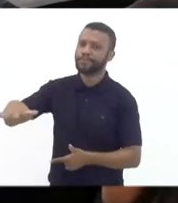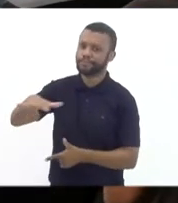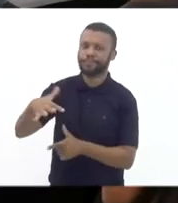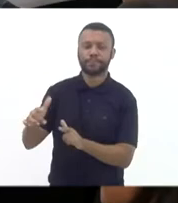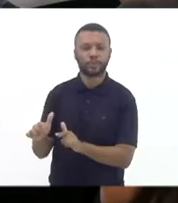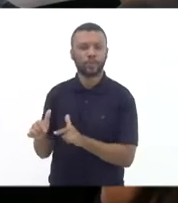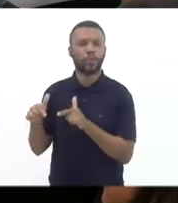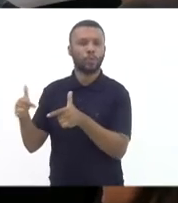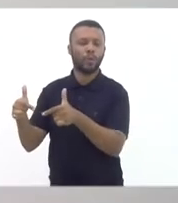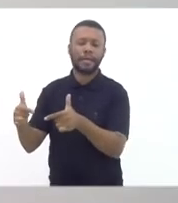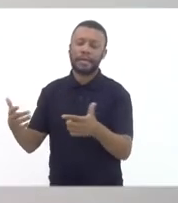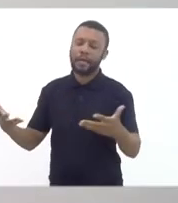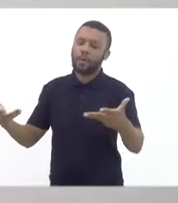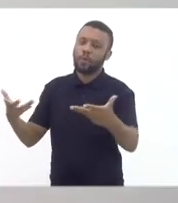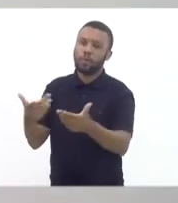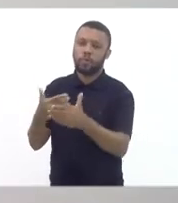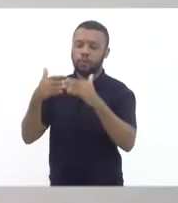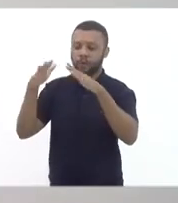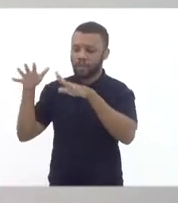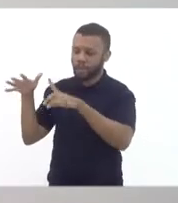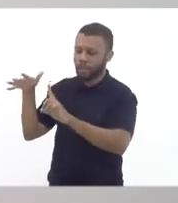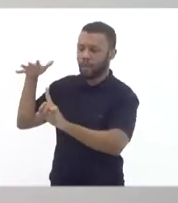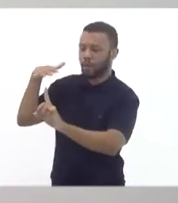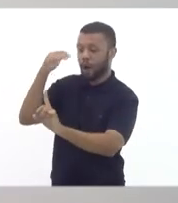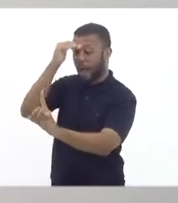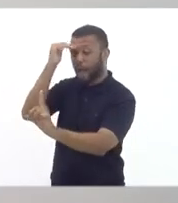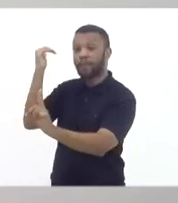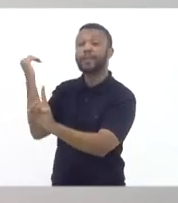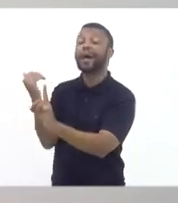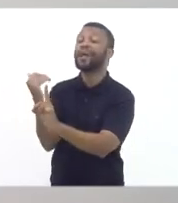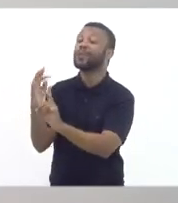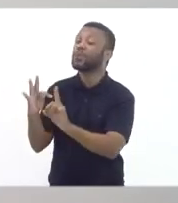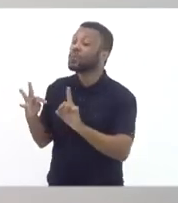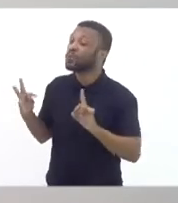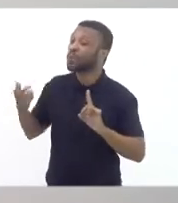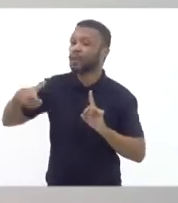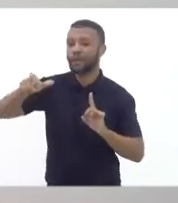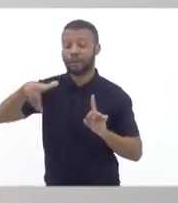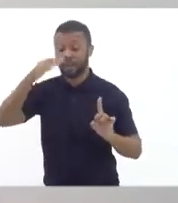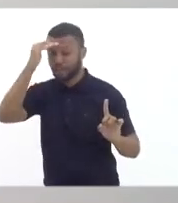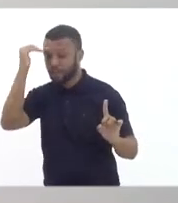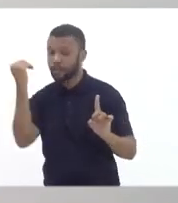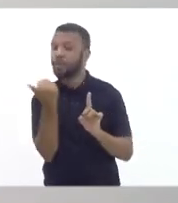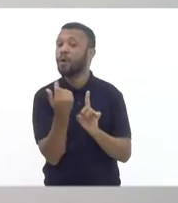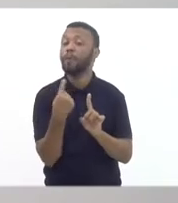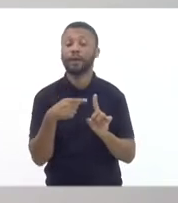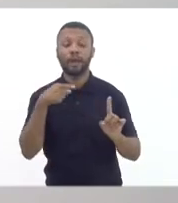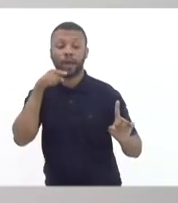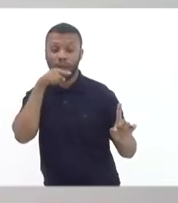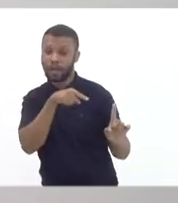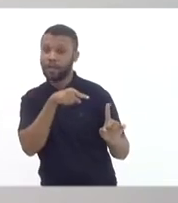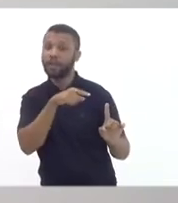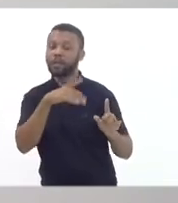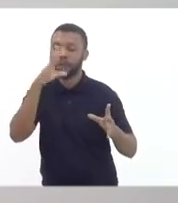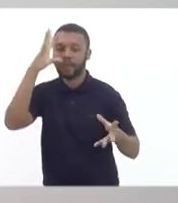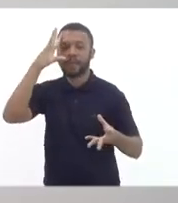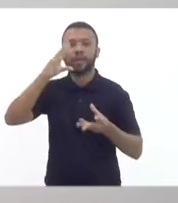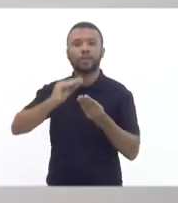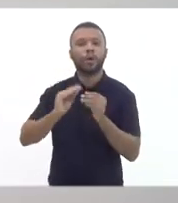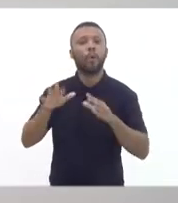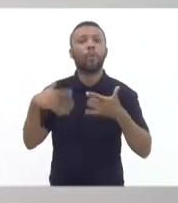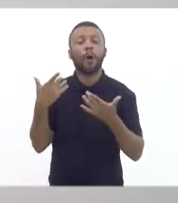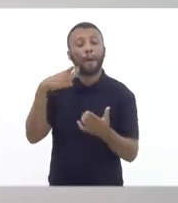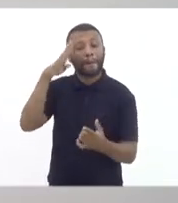Ele é super respeitado por todos, porque ele entendeu realmente qual é a